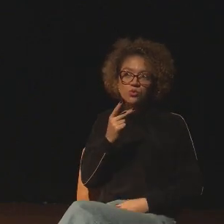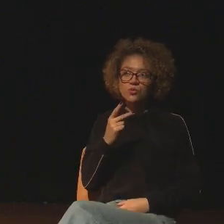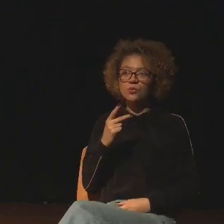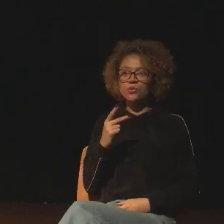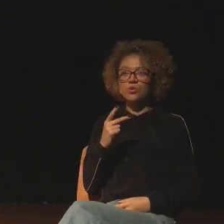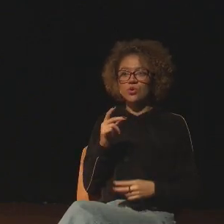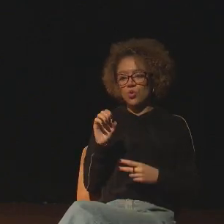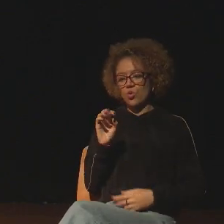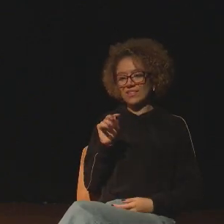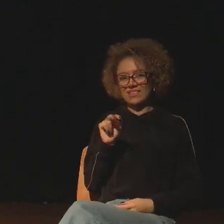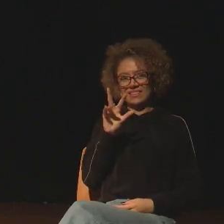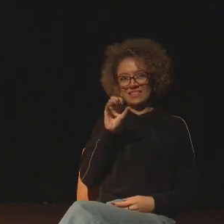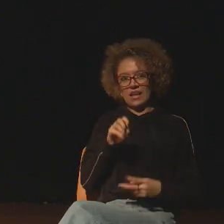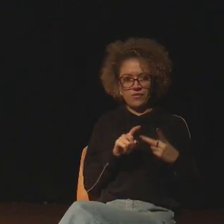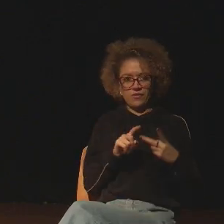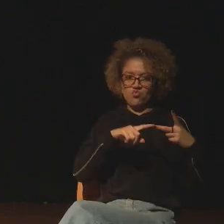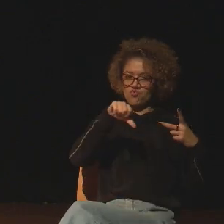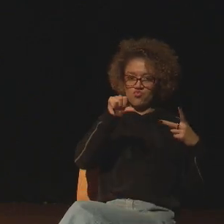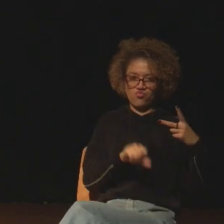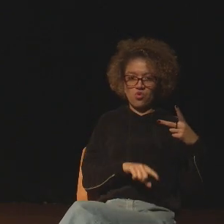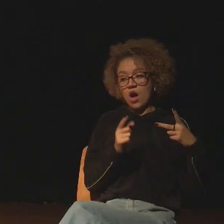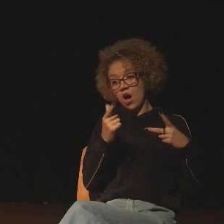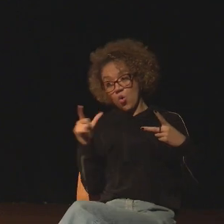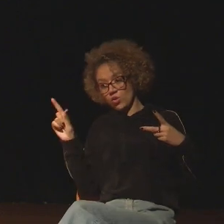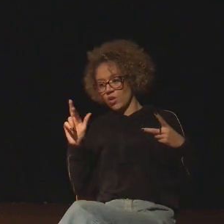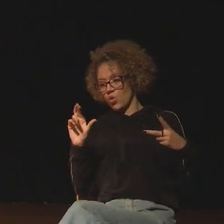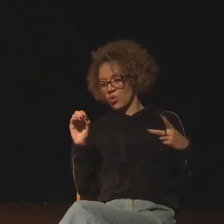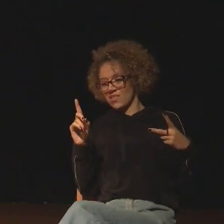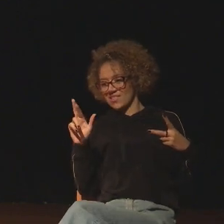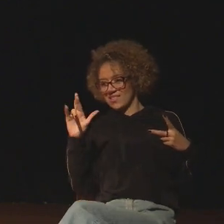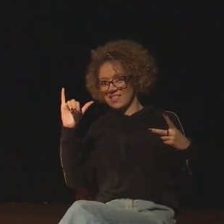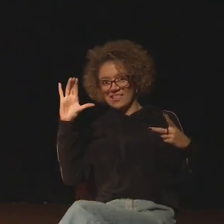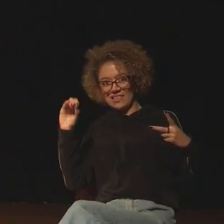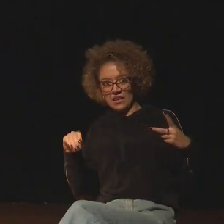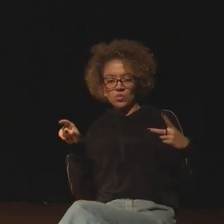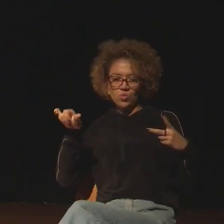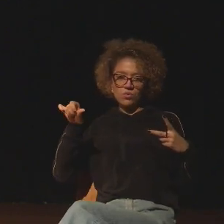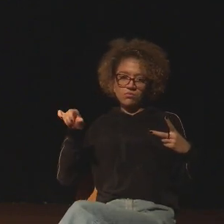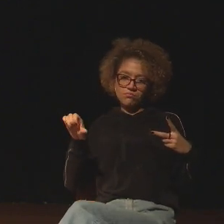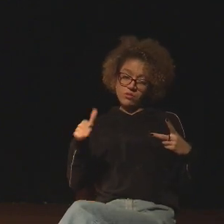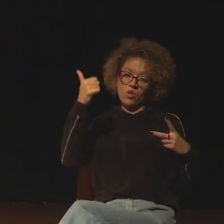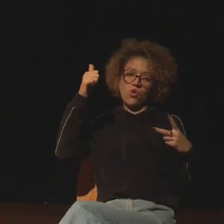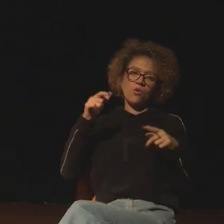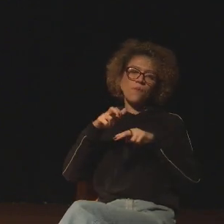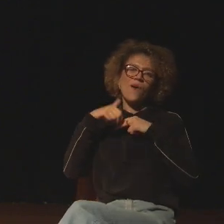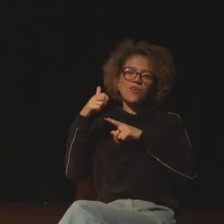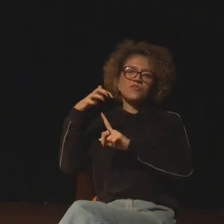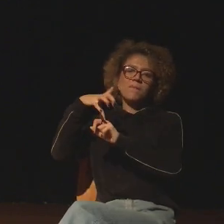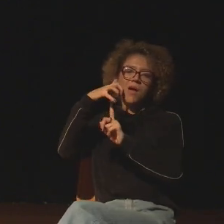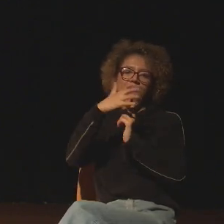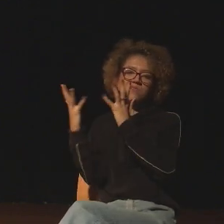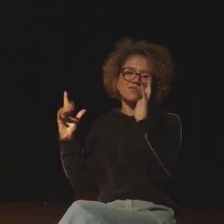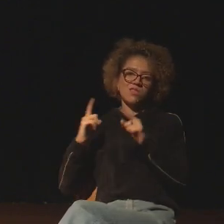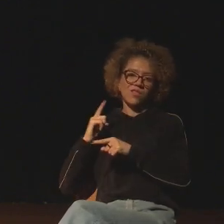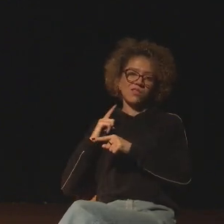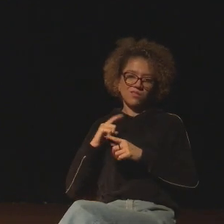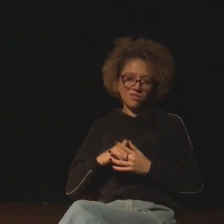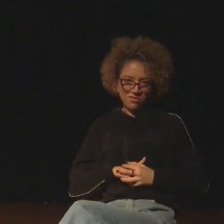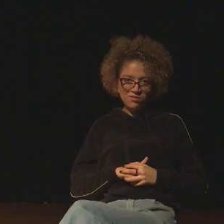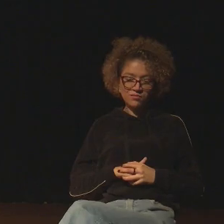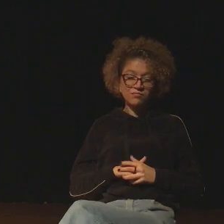a Otávio Mendes inadequada, até pensando que o Rodrigo Lefebvre já é uma praça. Oferta e estado de conservação dos